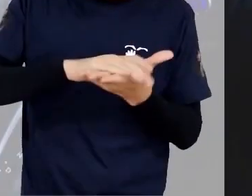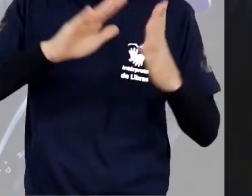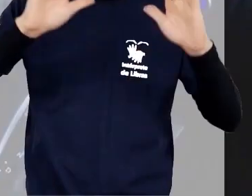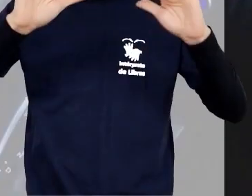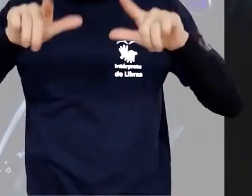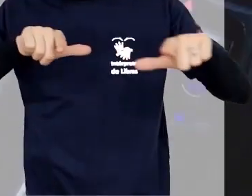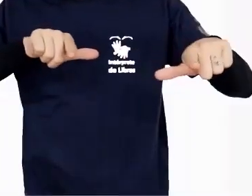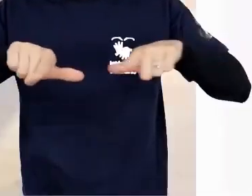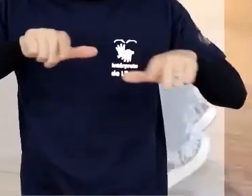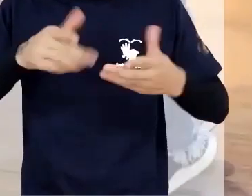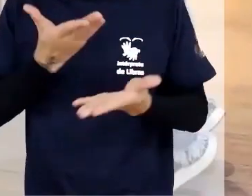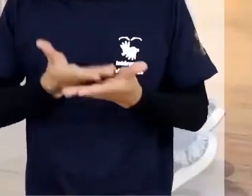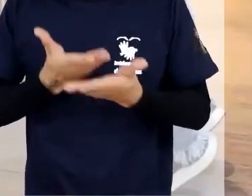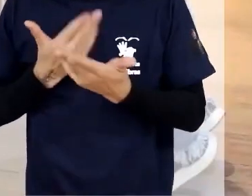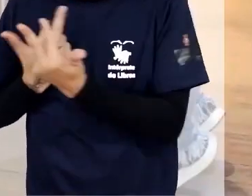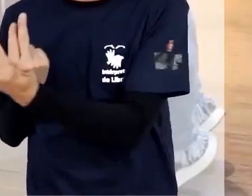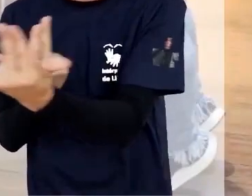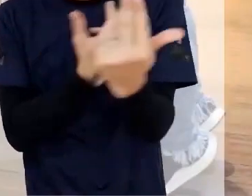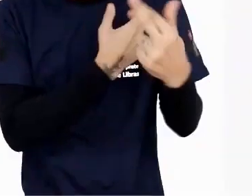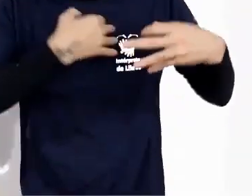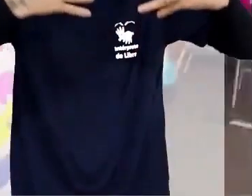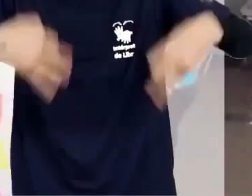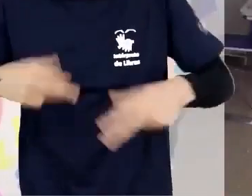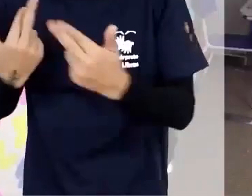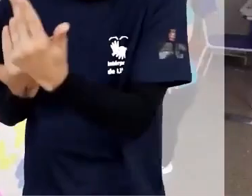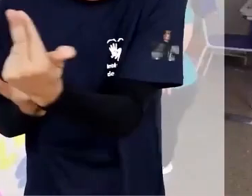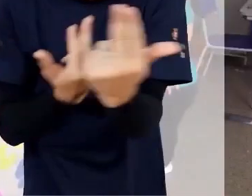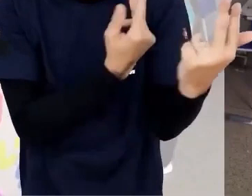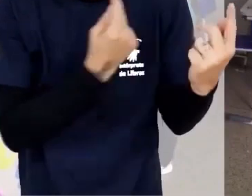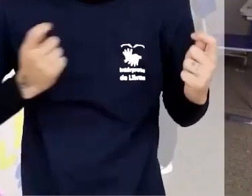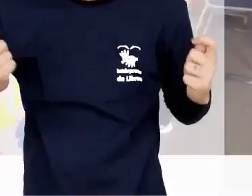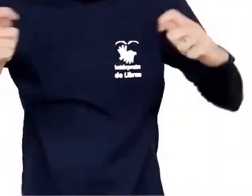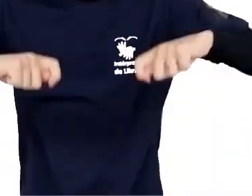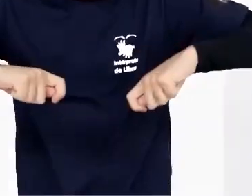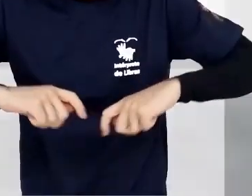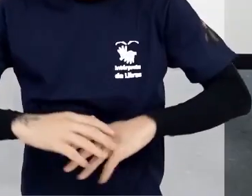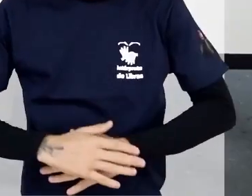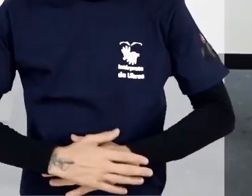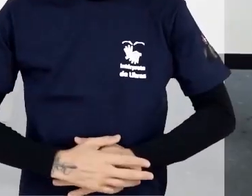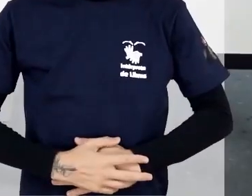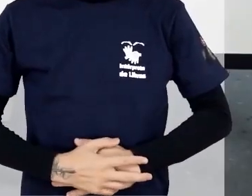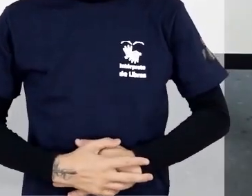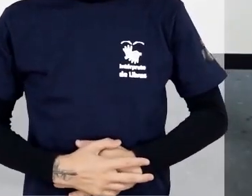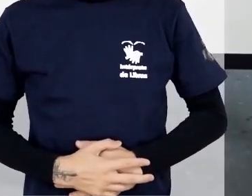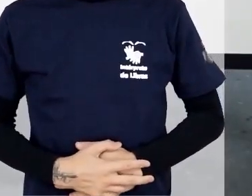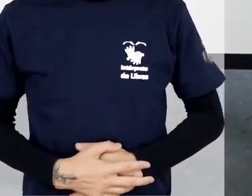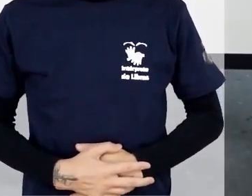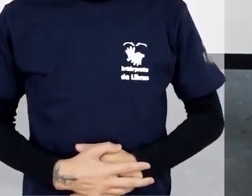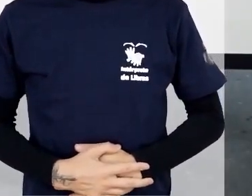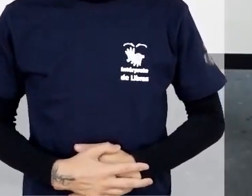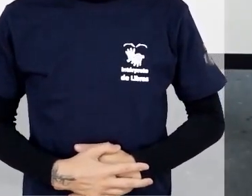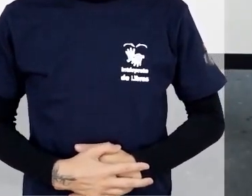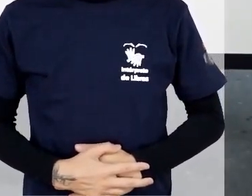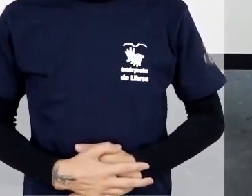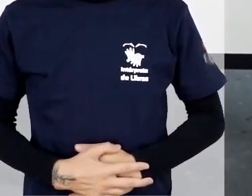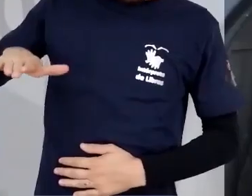qualidade de vida, além de todos os problemas do dia a dia, principalmente durante a vida adulta, como a dificuldade de abrir